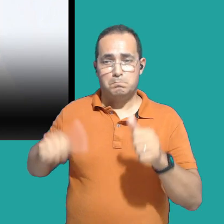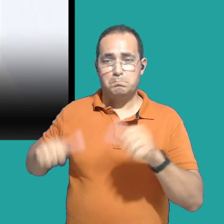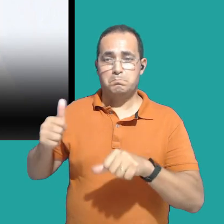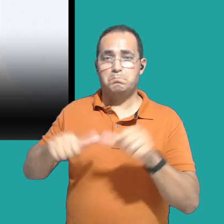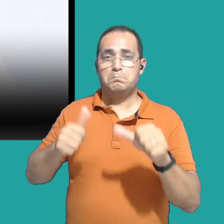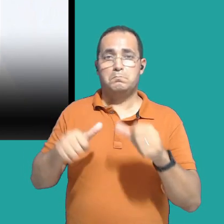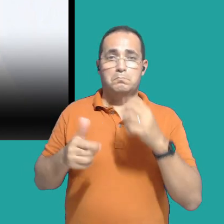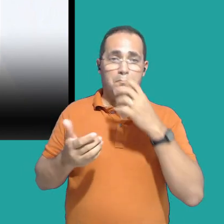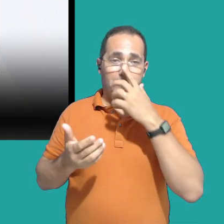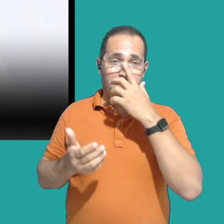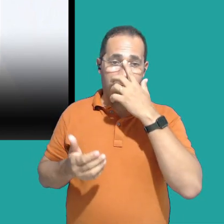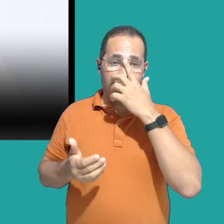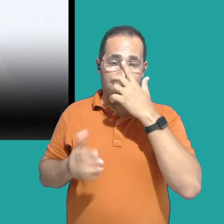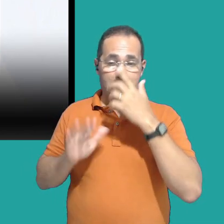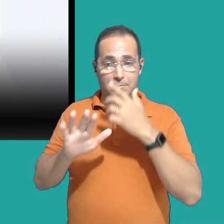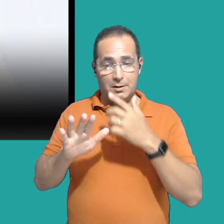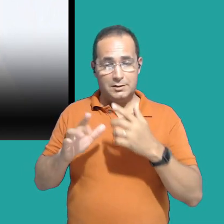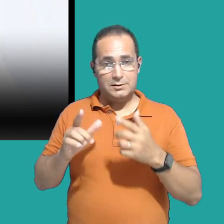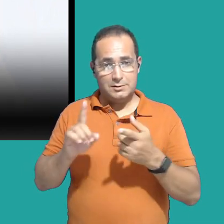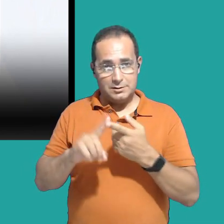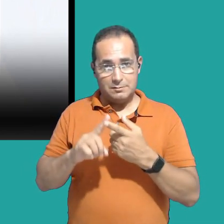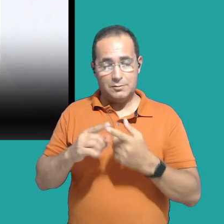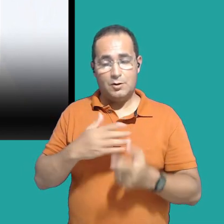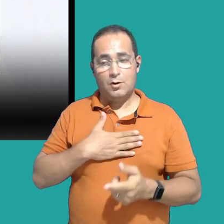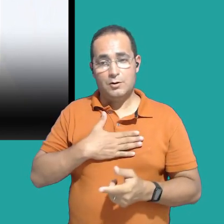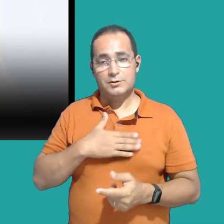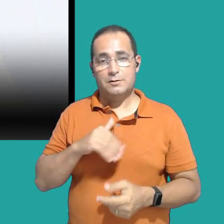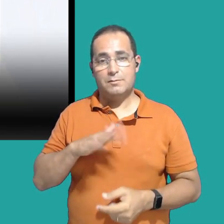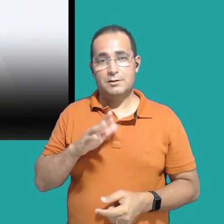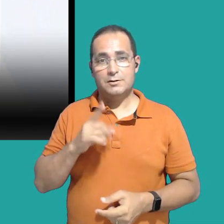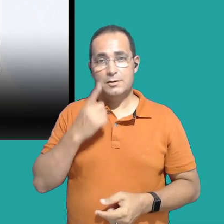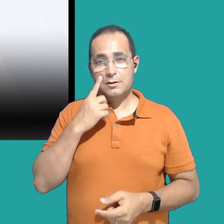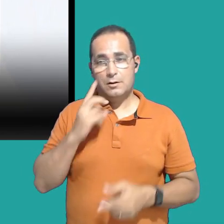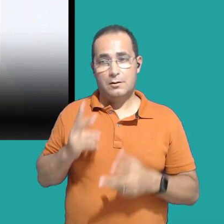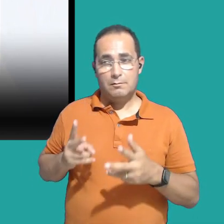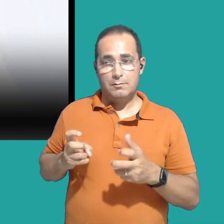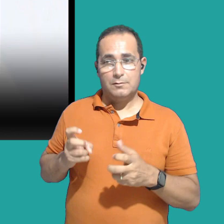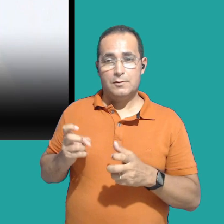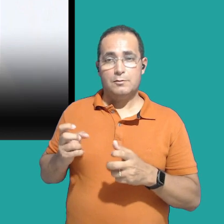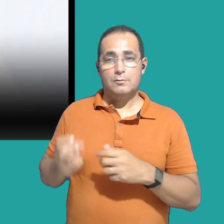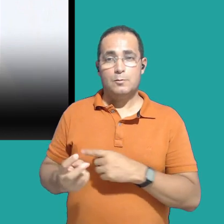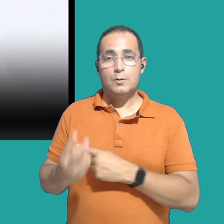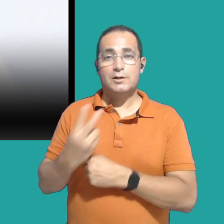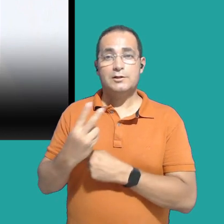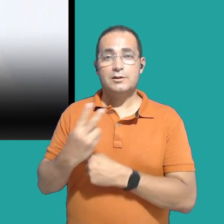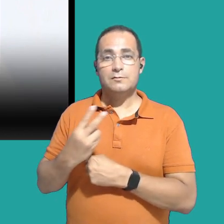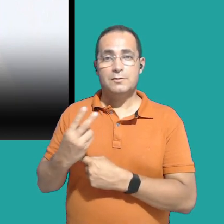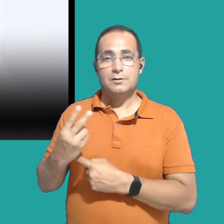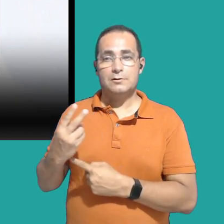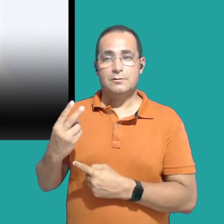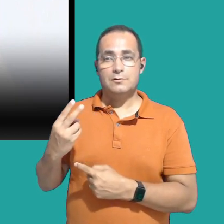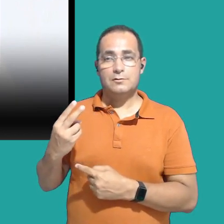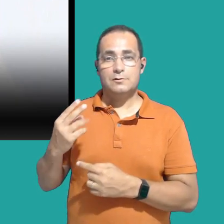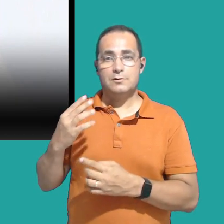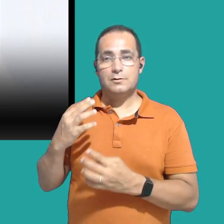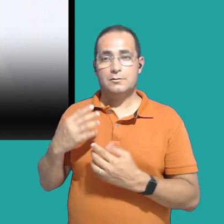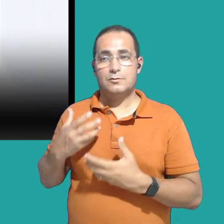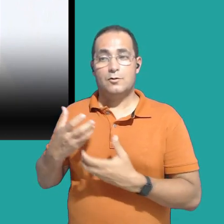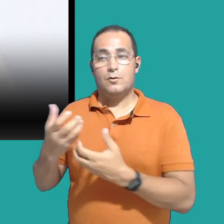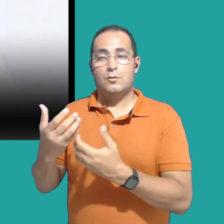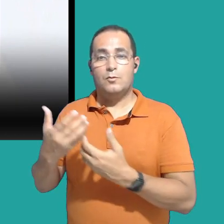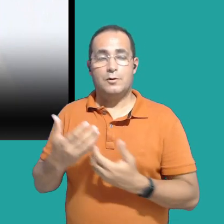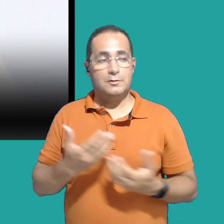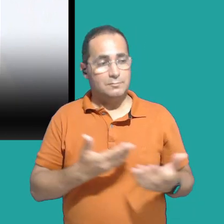hotéis que sejam bem avaliados, como todo mundo busca, né? Mas a gente gosta muito de observar como é o atendimento